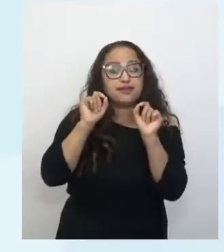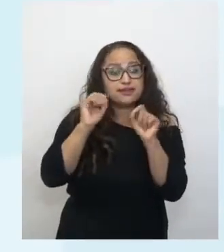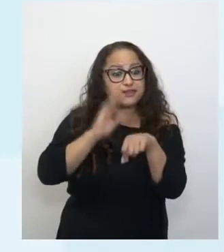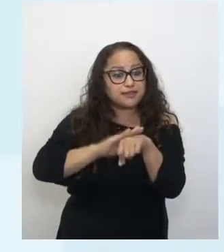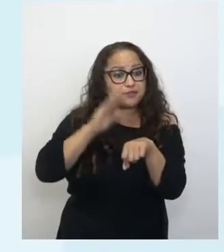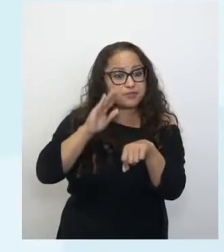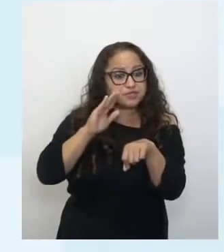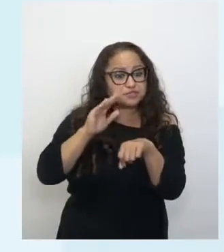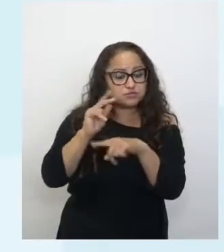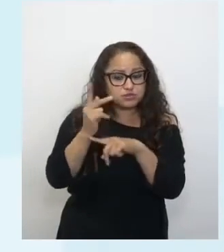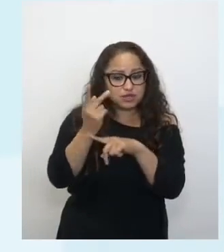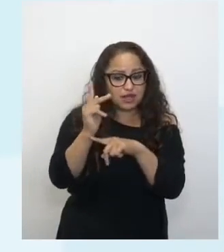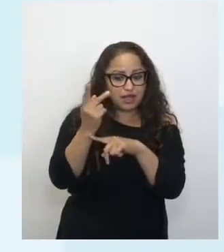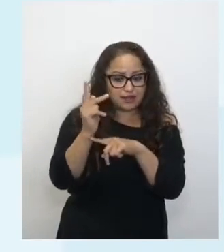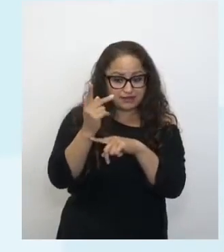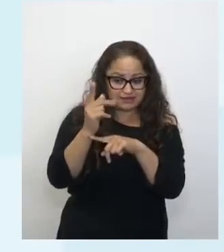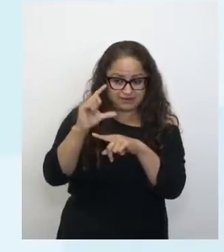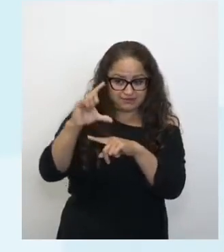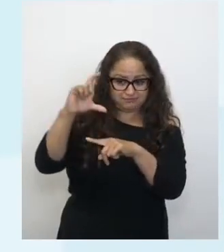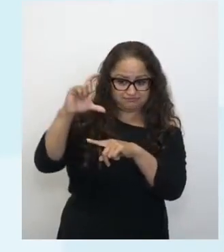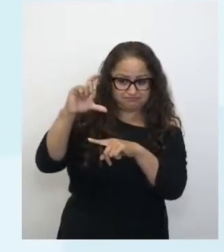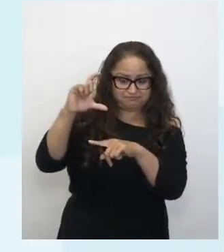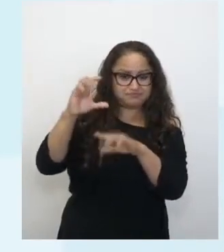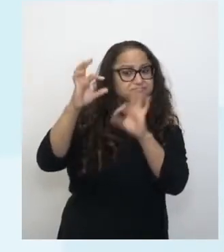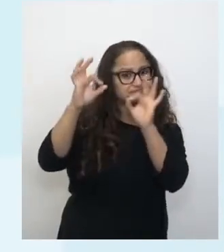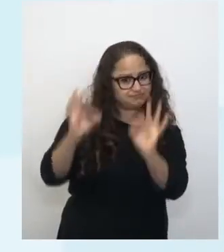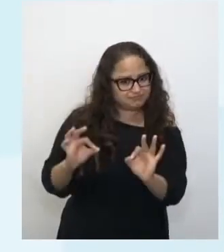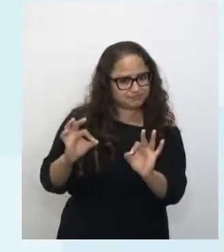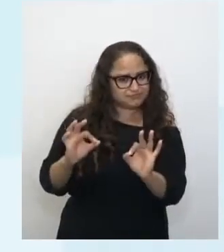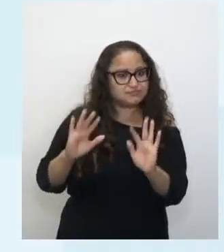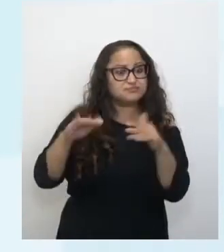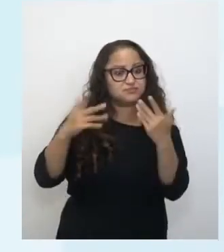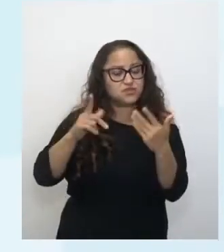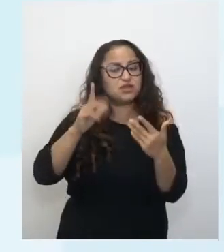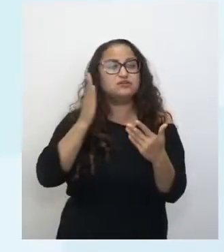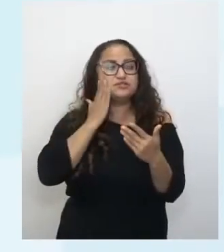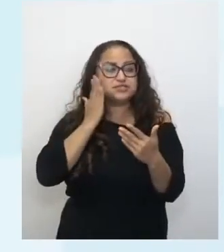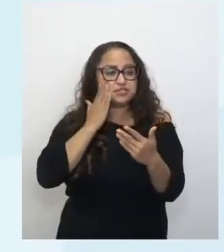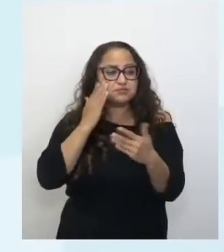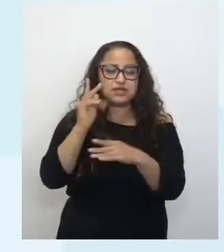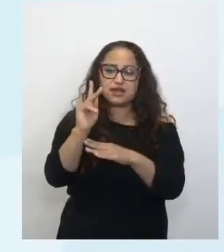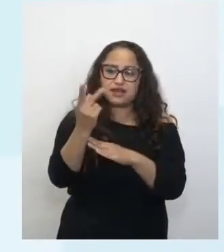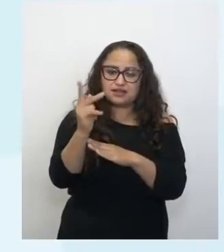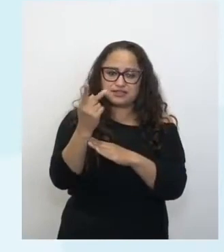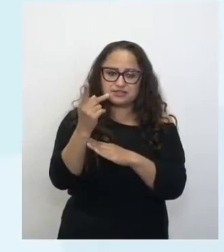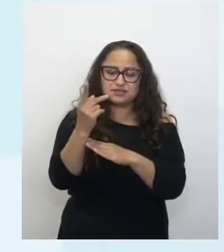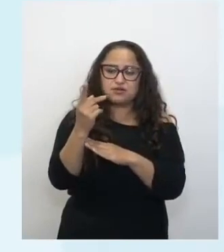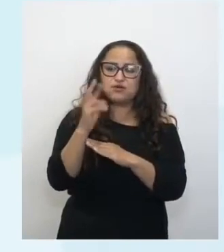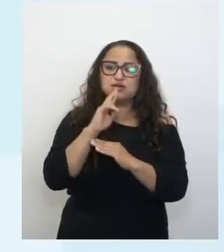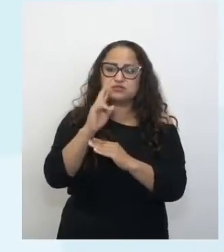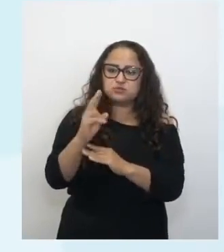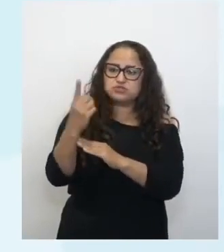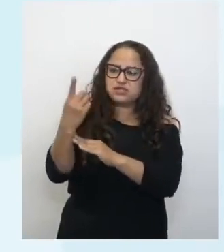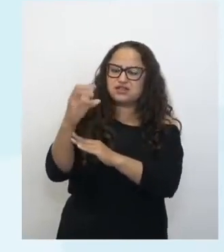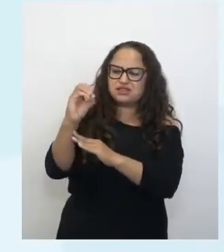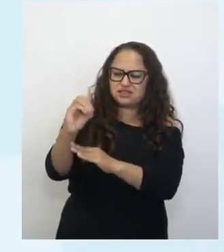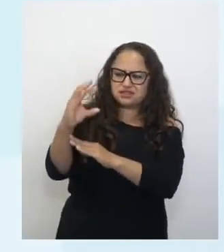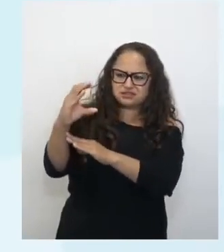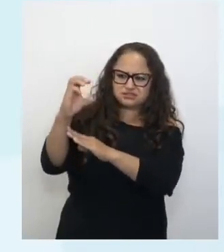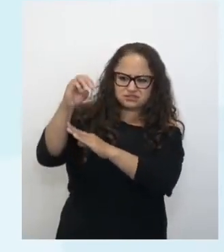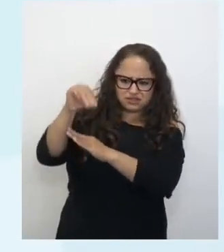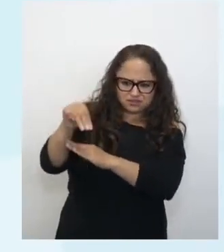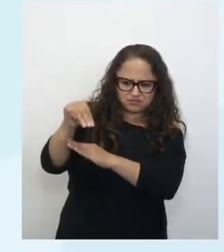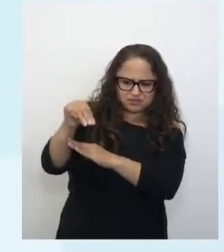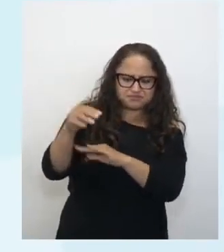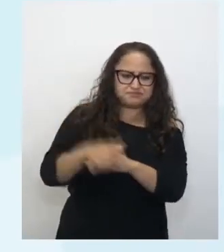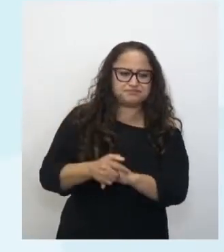letra da altura total agazão certo então eu sei que agazão são 10 centímetros